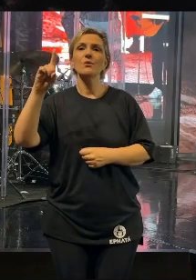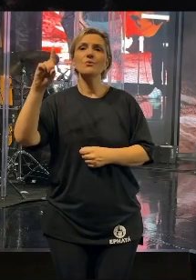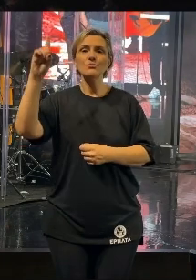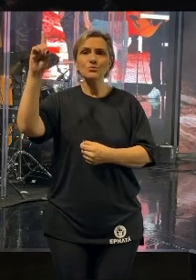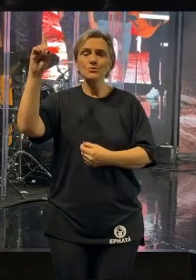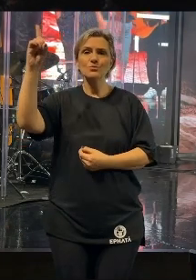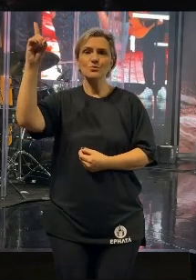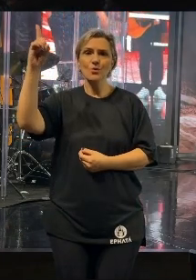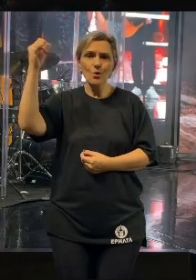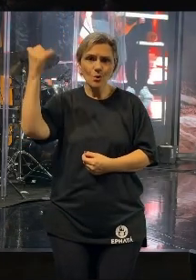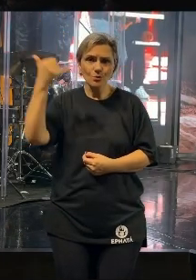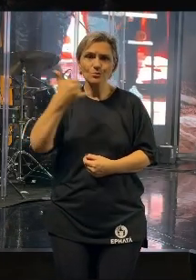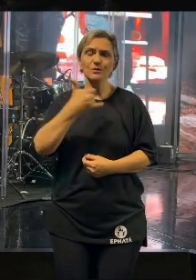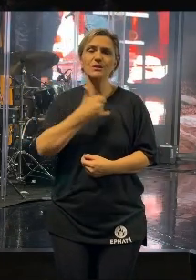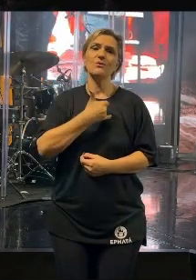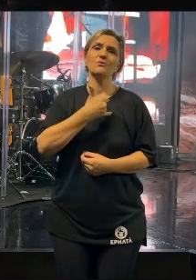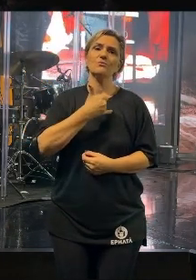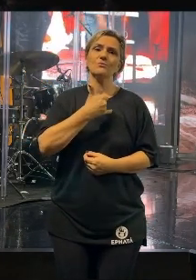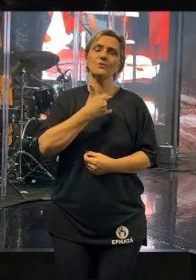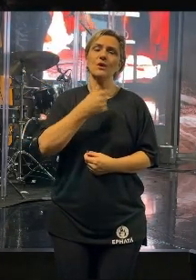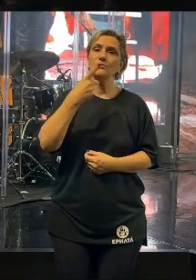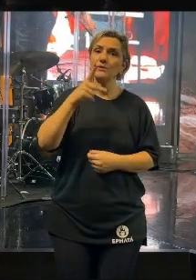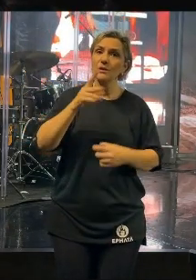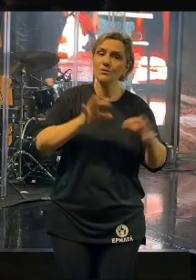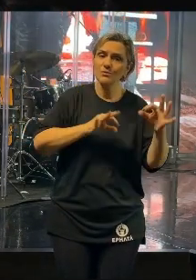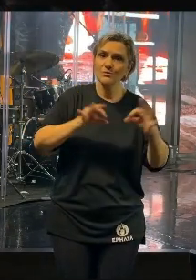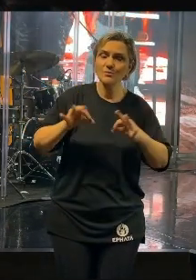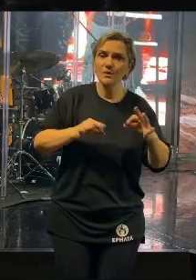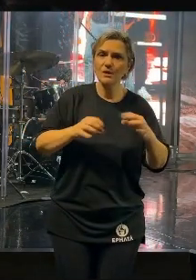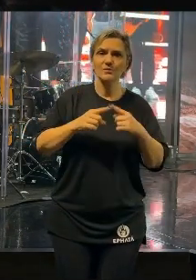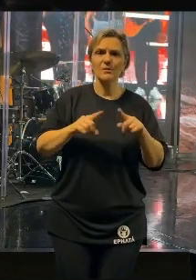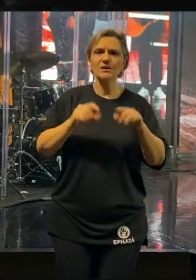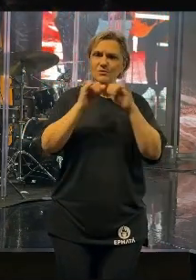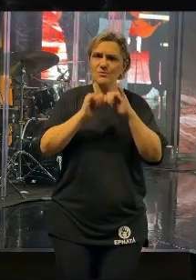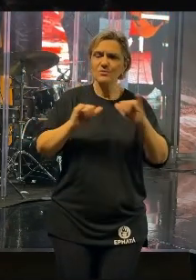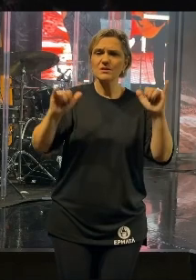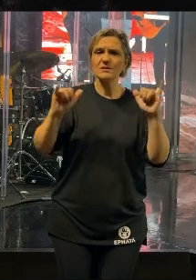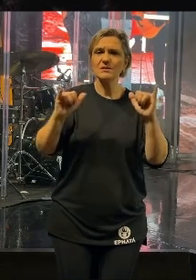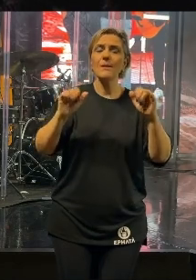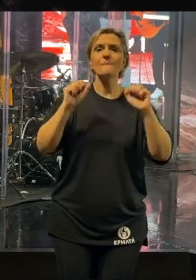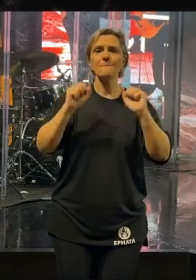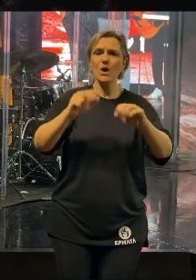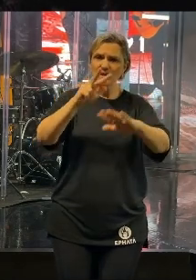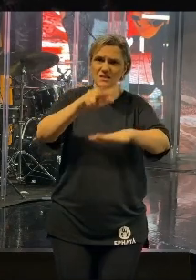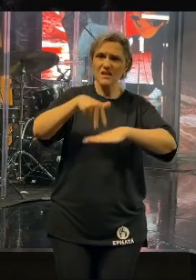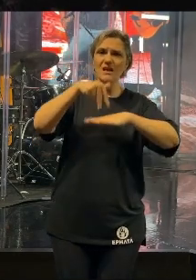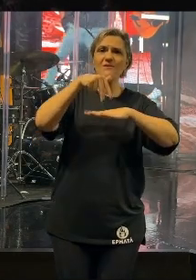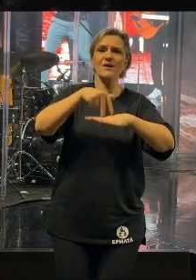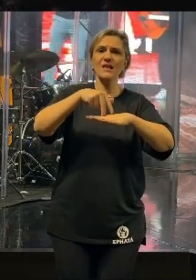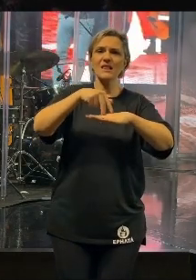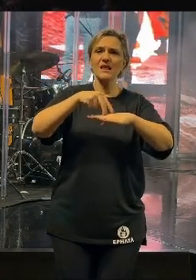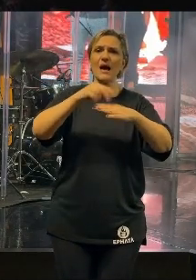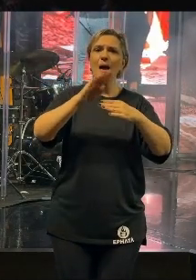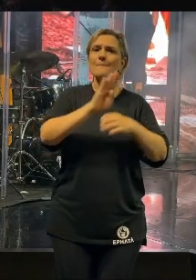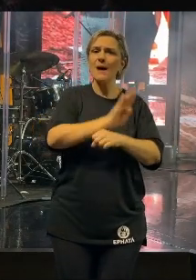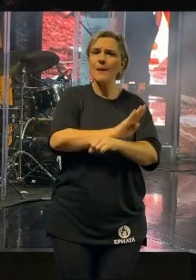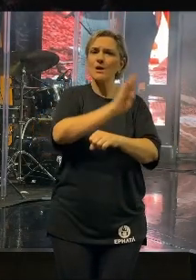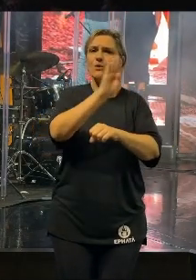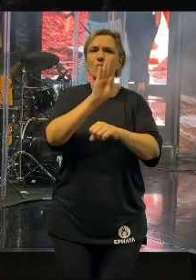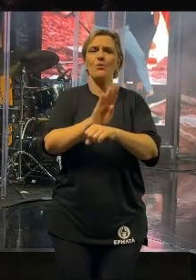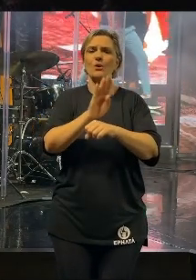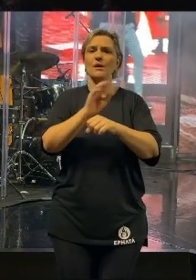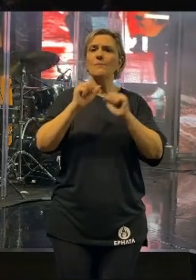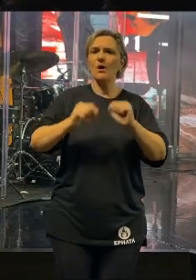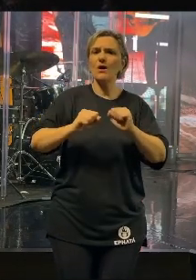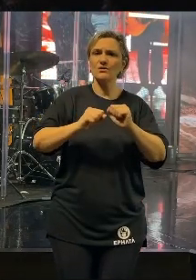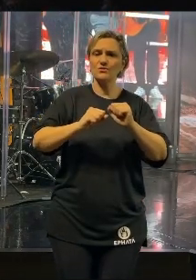você. Elas vão se opor aos teus planos. Mas deixa eu dizer algo para você. Pode se levantar a Babilônia, pode se levantar o